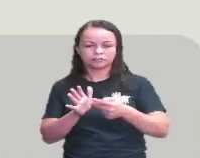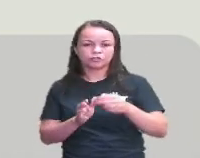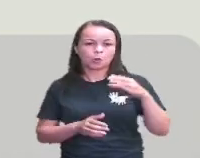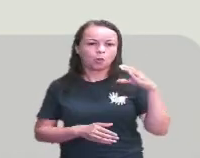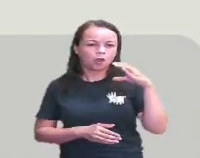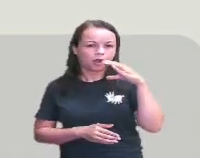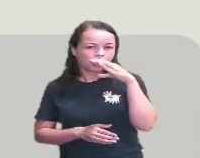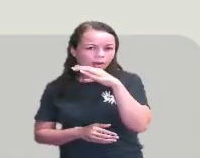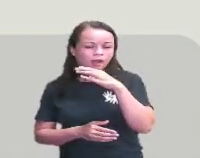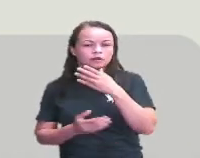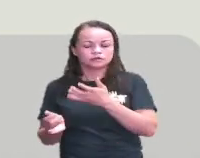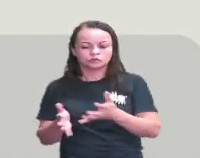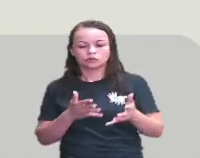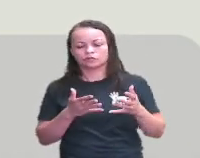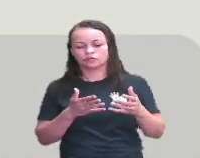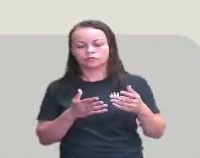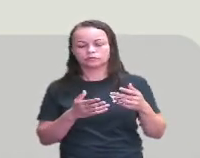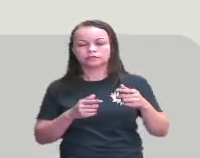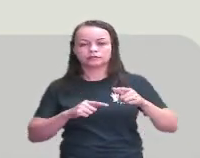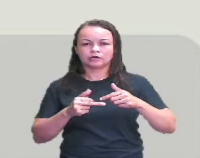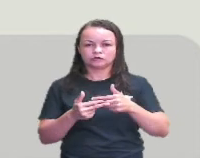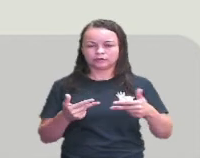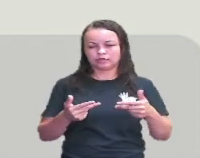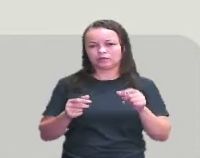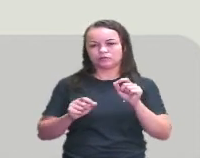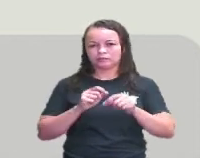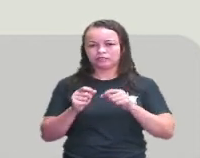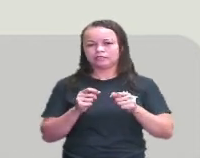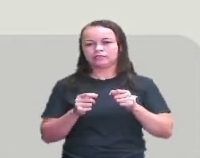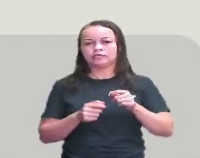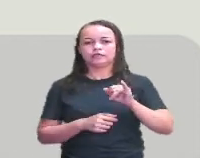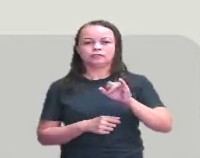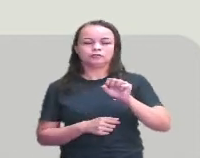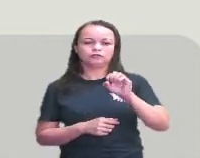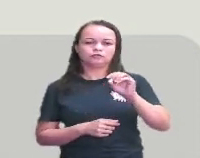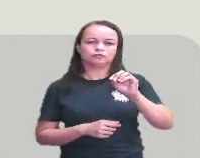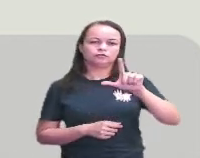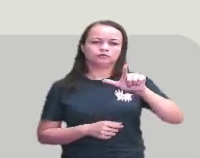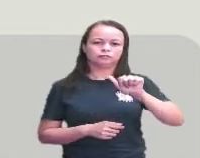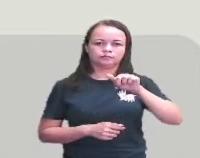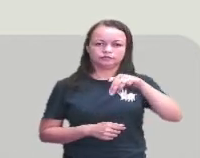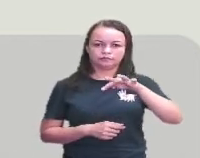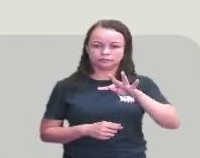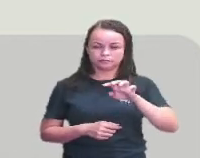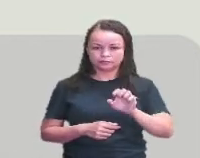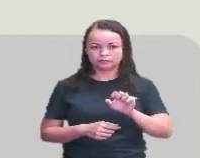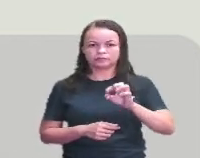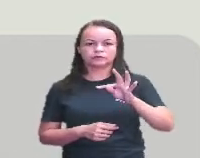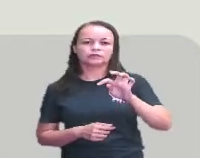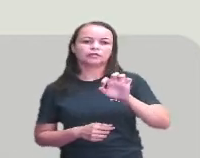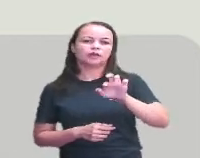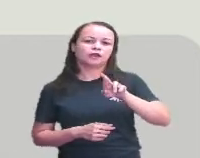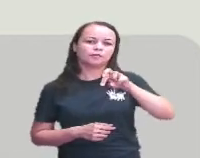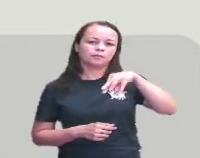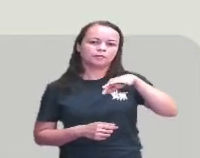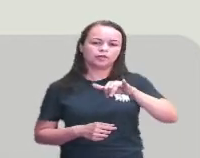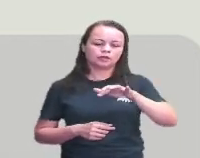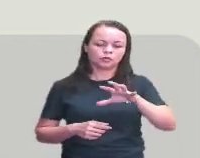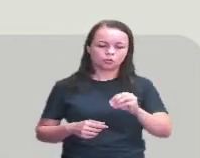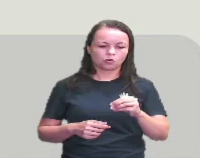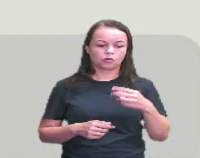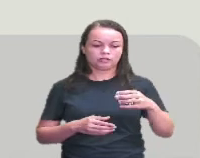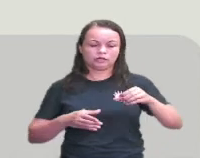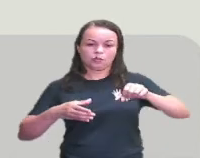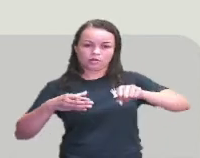que não conduzem bem a energia térmica são chamados de isolantes térmicos. O alumínio é um bom condutor térmico, por